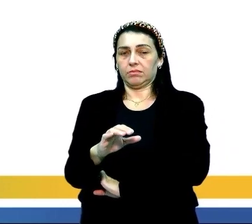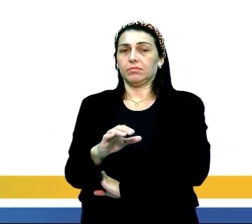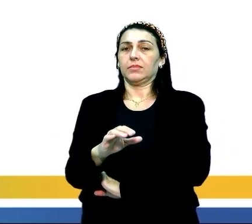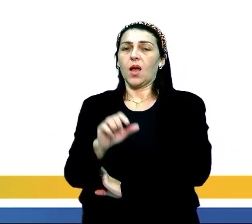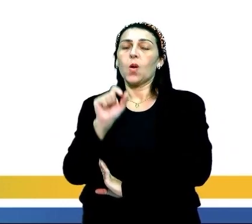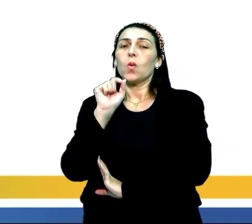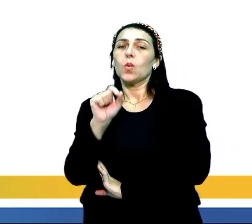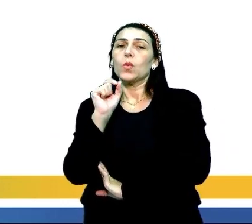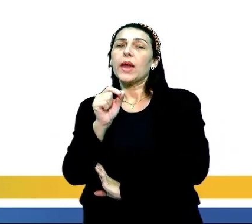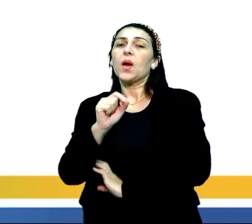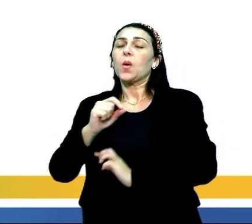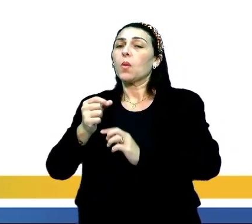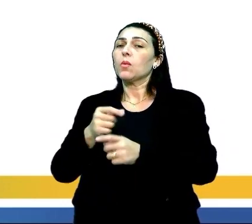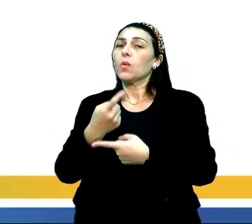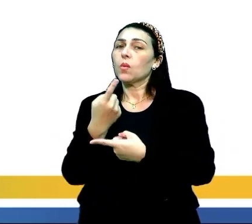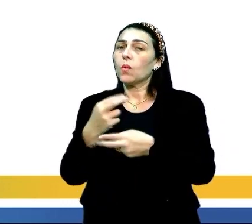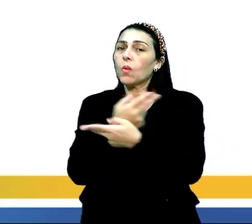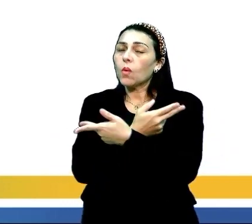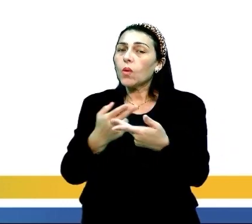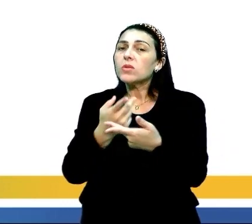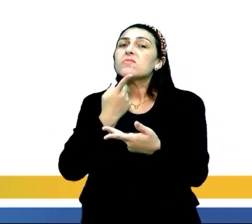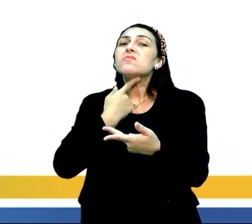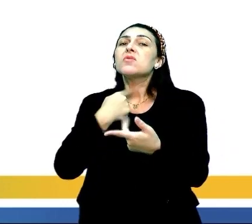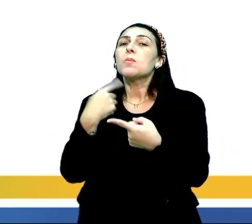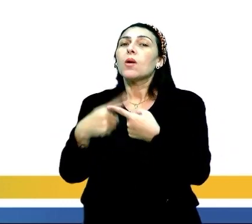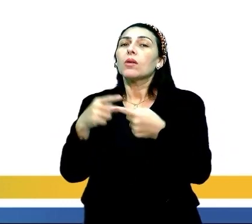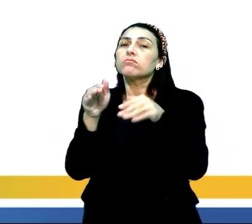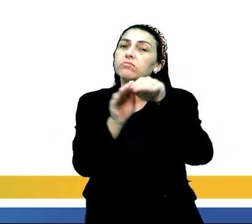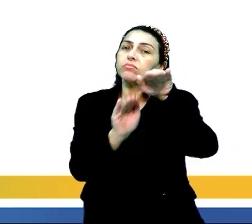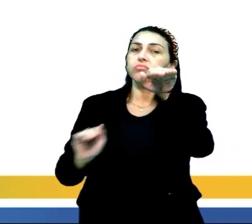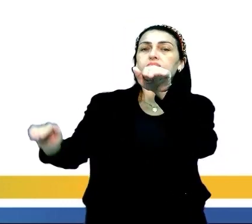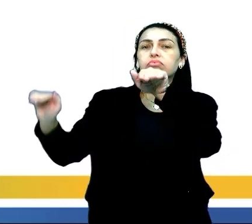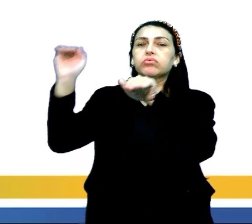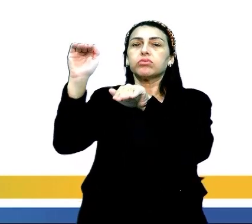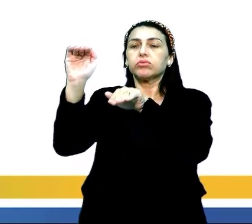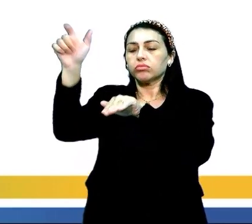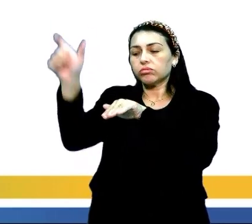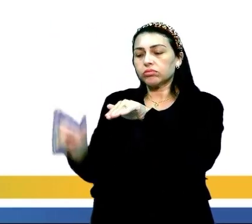é coisa indesejada, porque eu quero me sobressair sobre os outros.